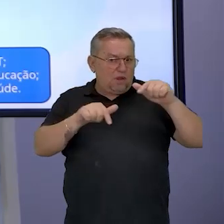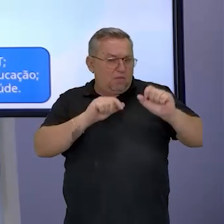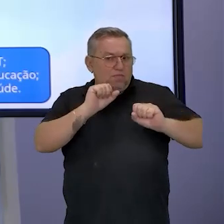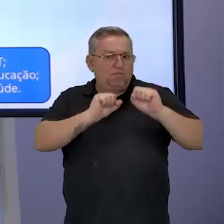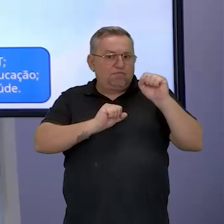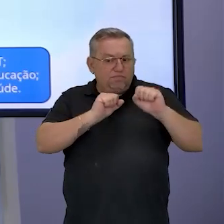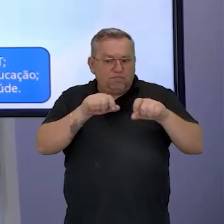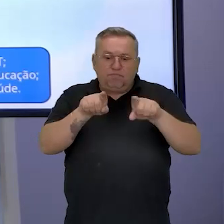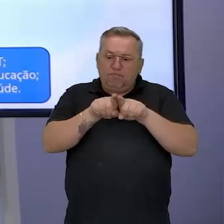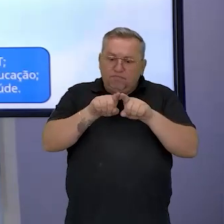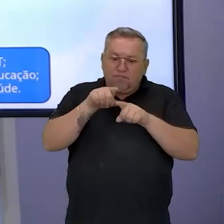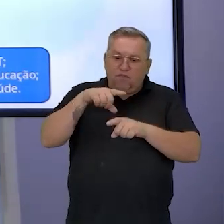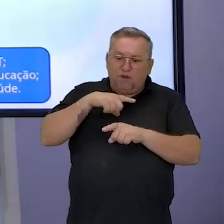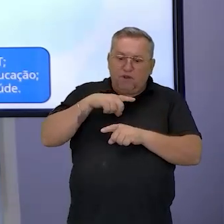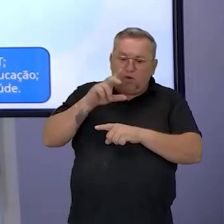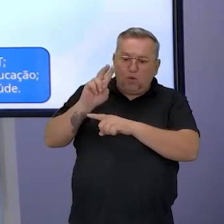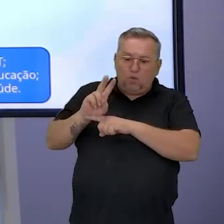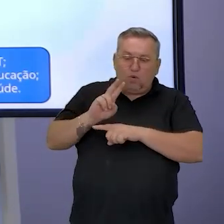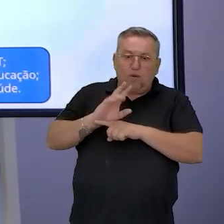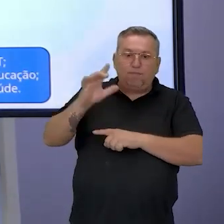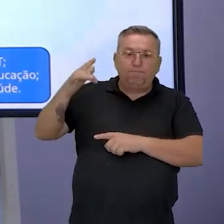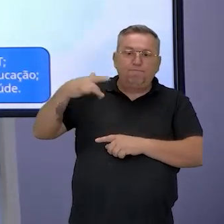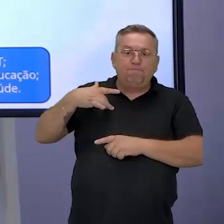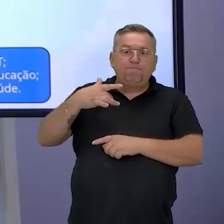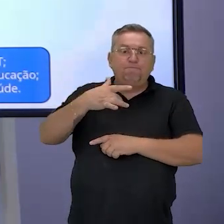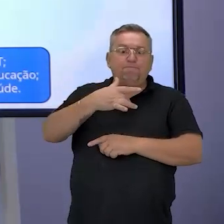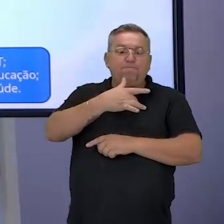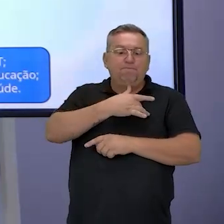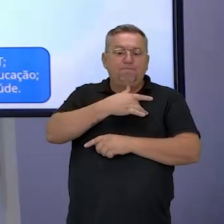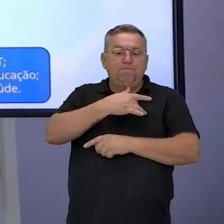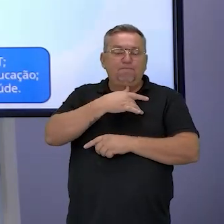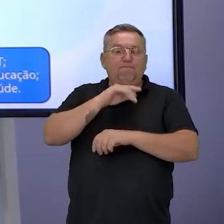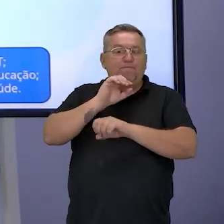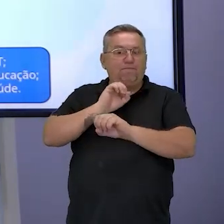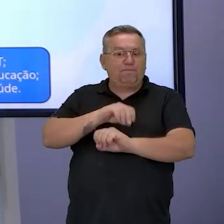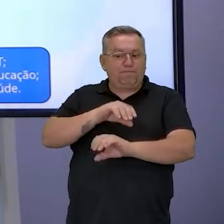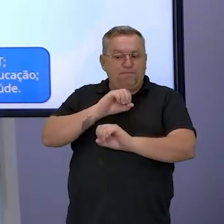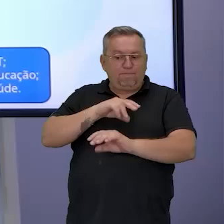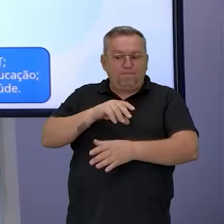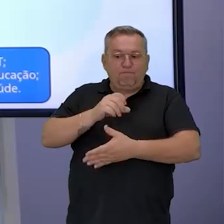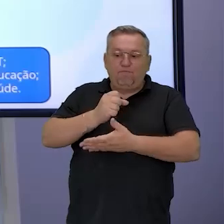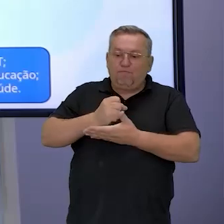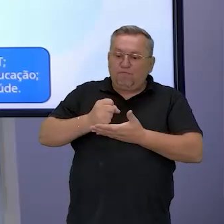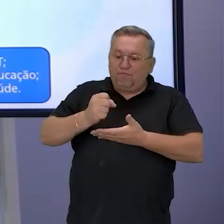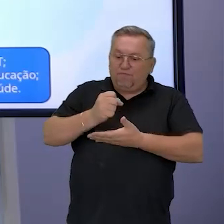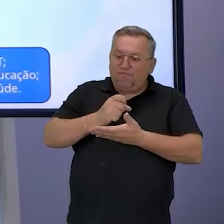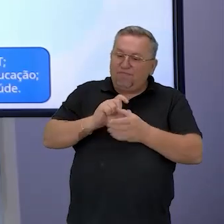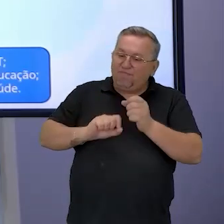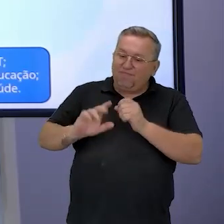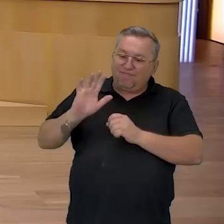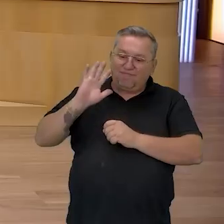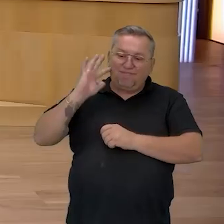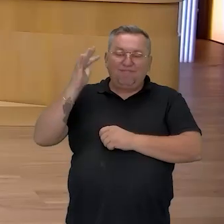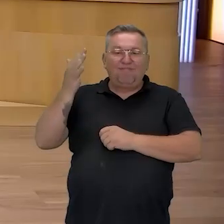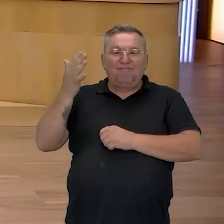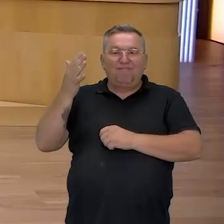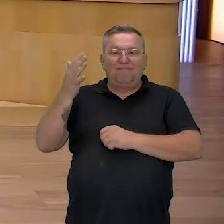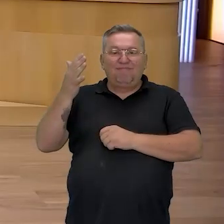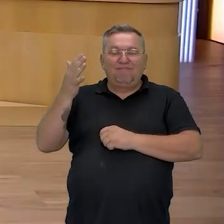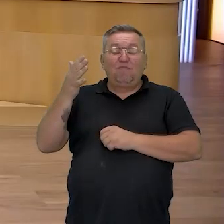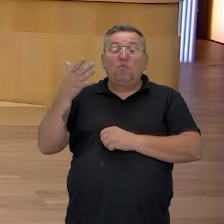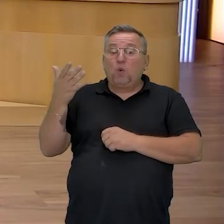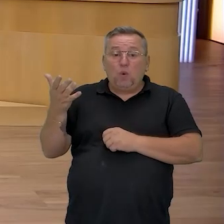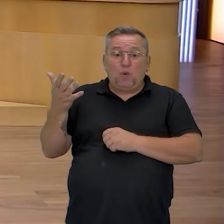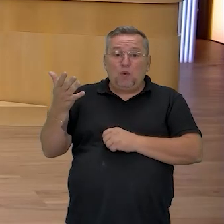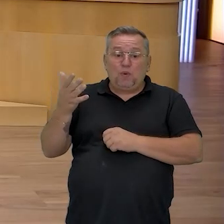industrial e você também vai ter que cuidar da saúde e da educação básica. O que é que vai acontecer?